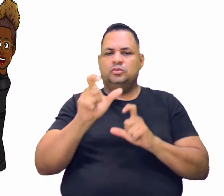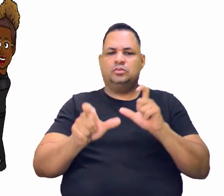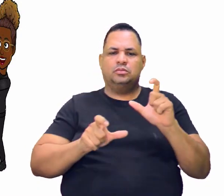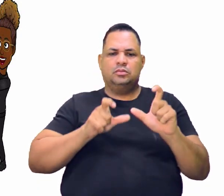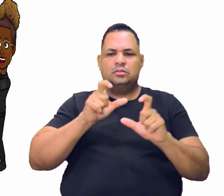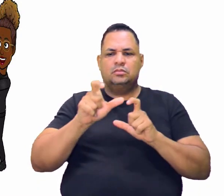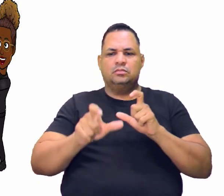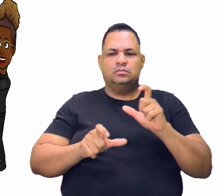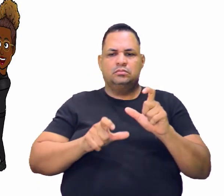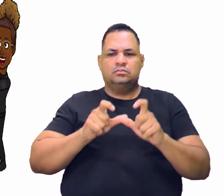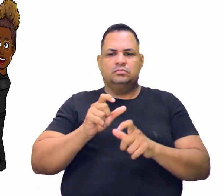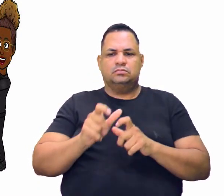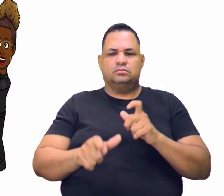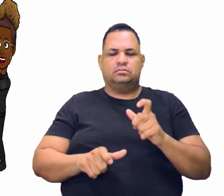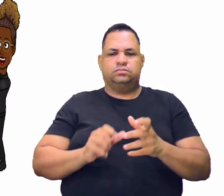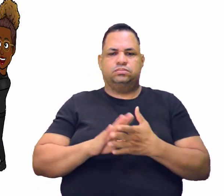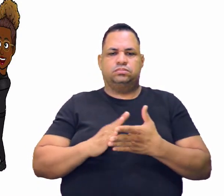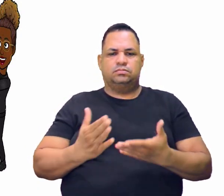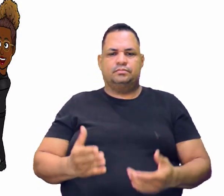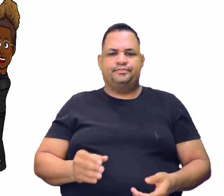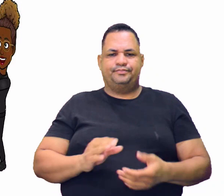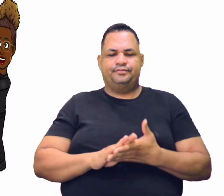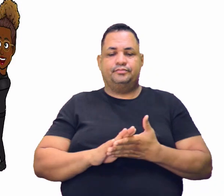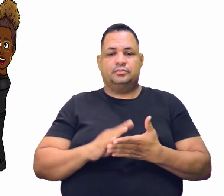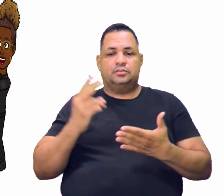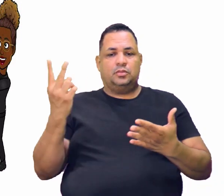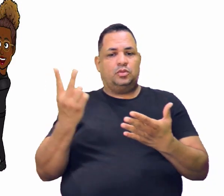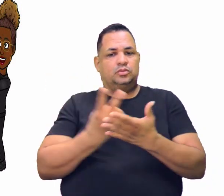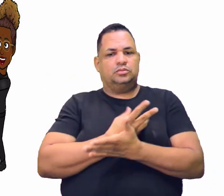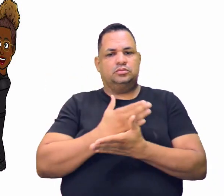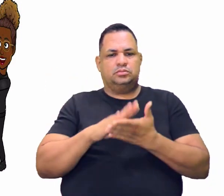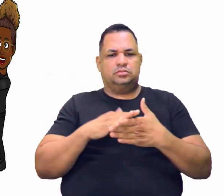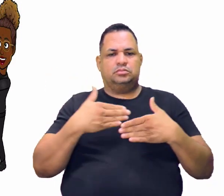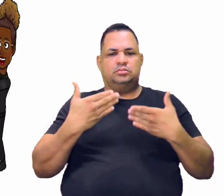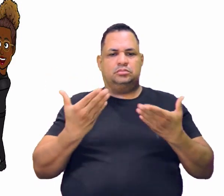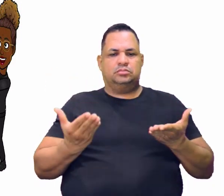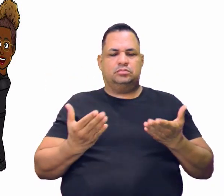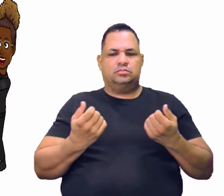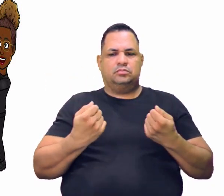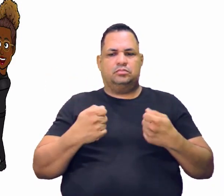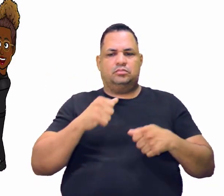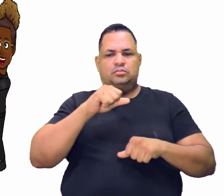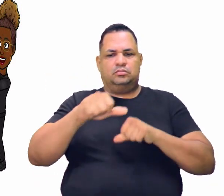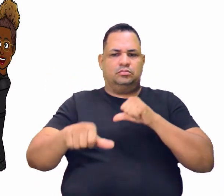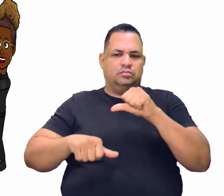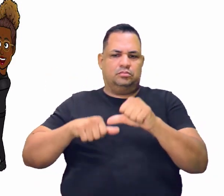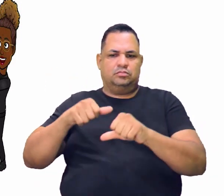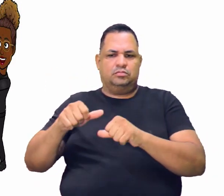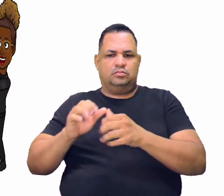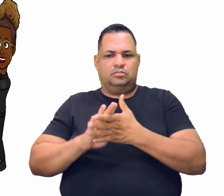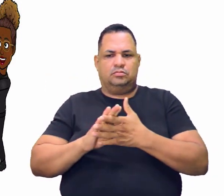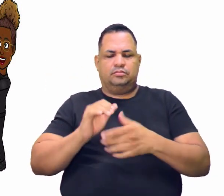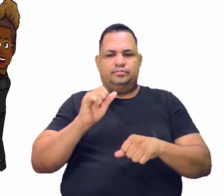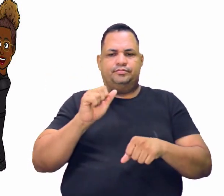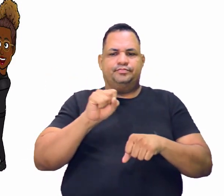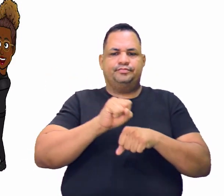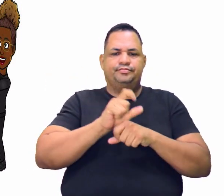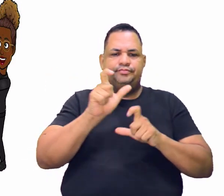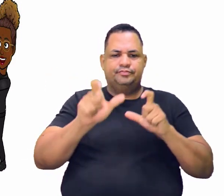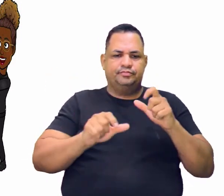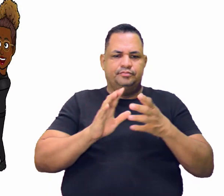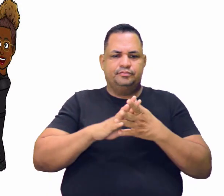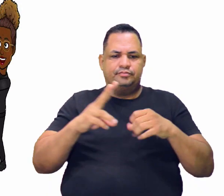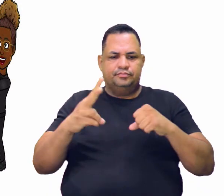serve para quê? Para indicar uma circunstância, né? Essa circunstância que pode modificar, ó, o próprio advérbio,